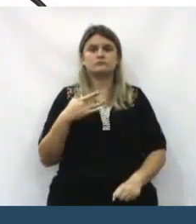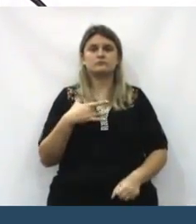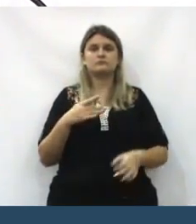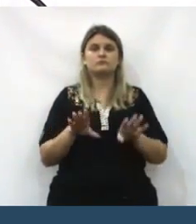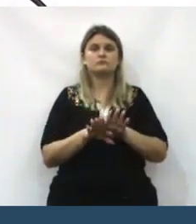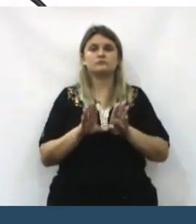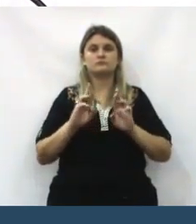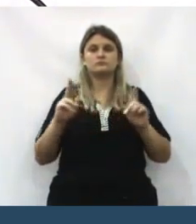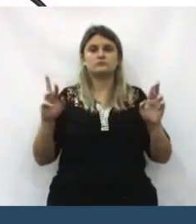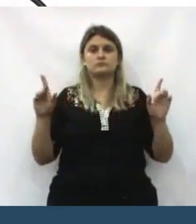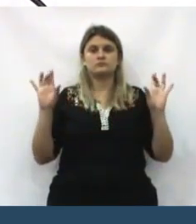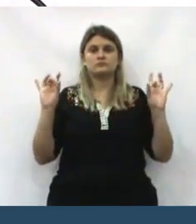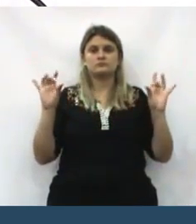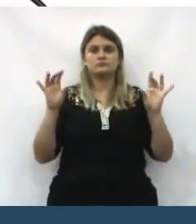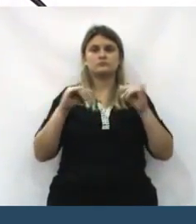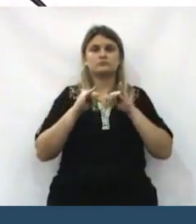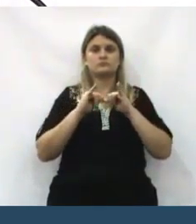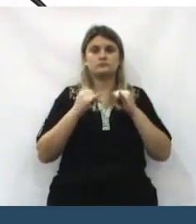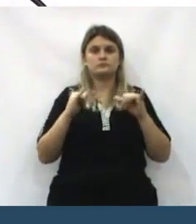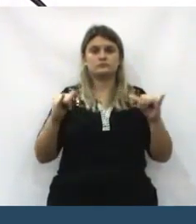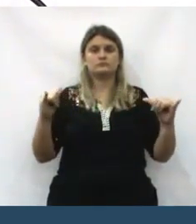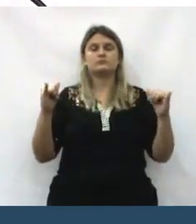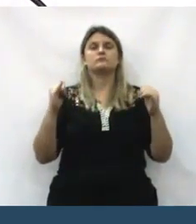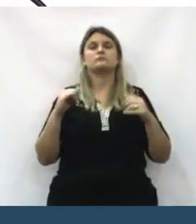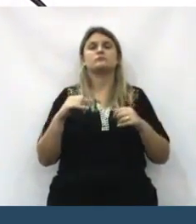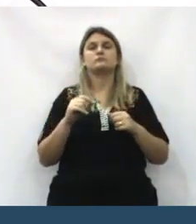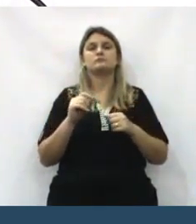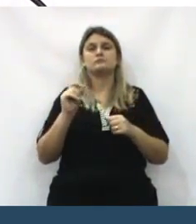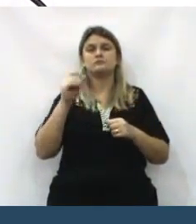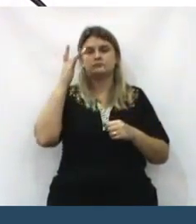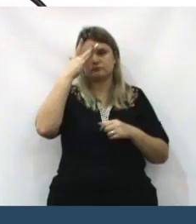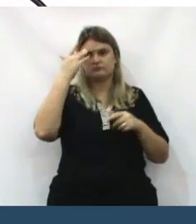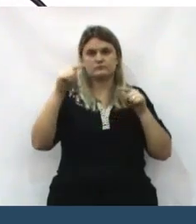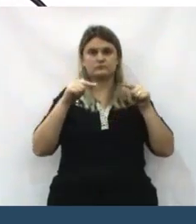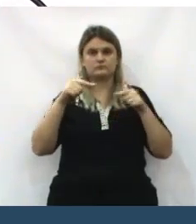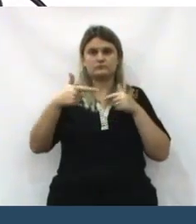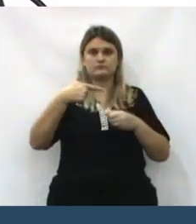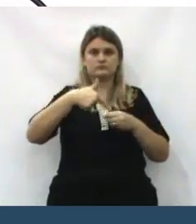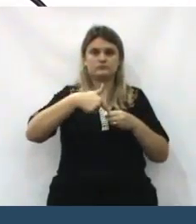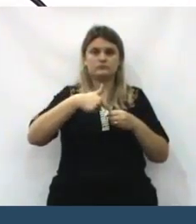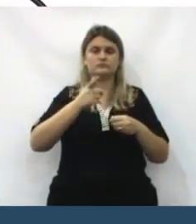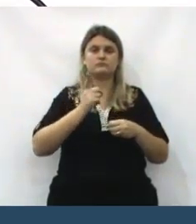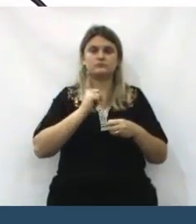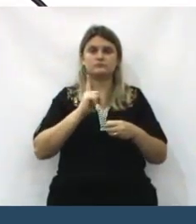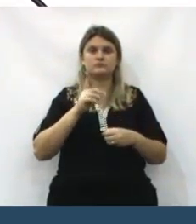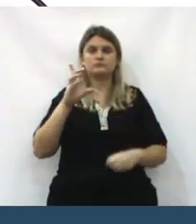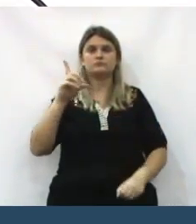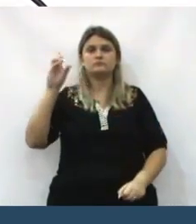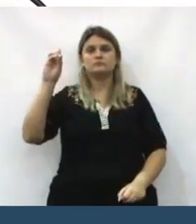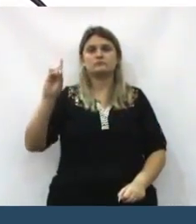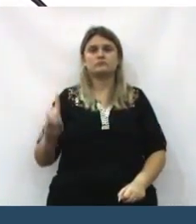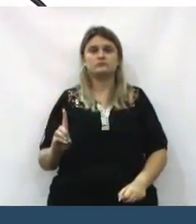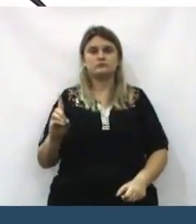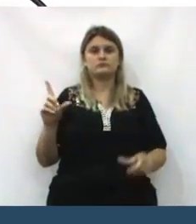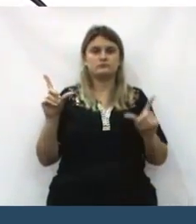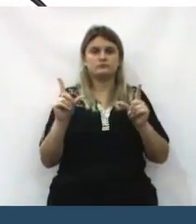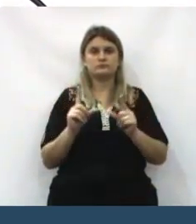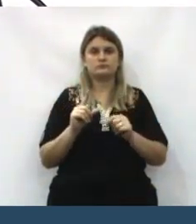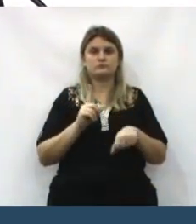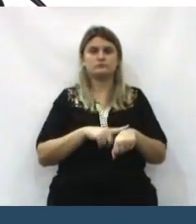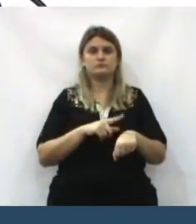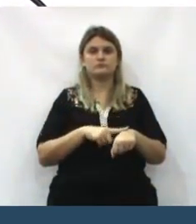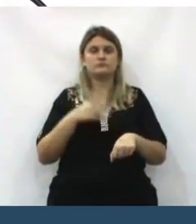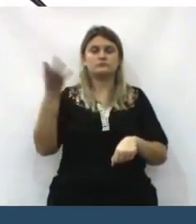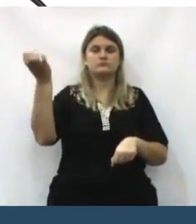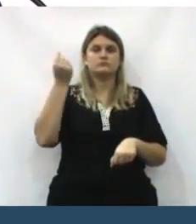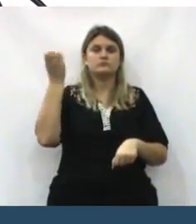área da saúde e outros especiais, eletricidade, frentistas e tantas outras atividades que têm direito à